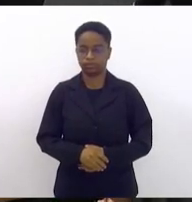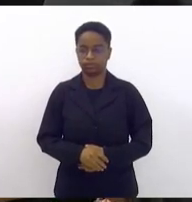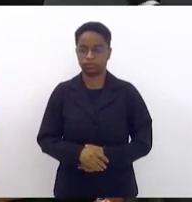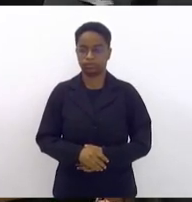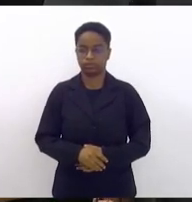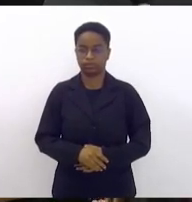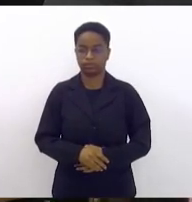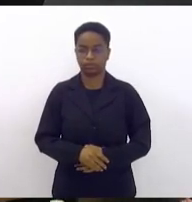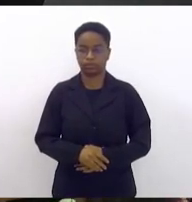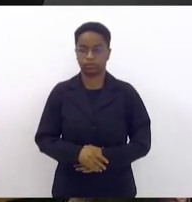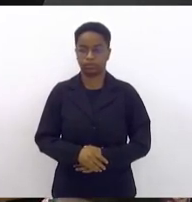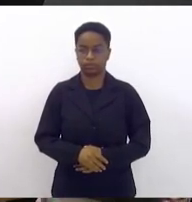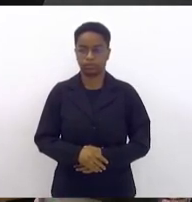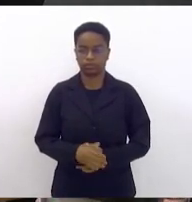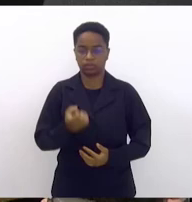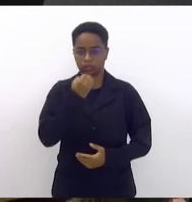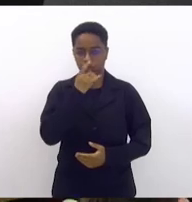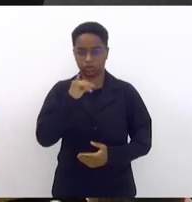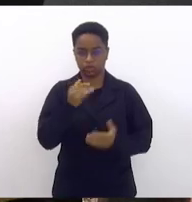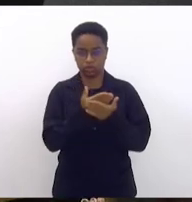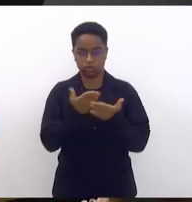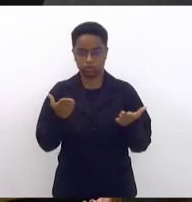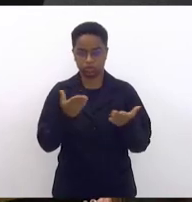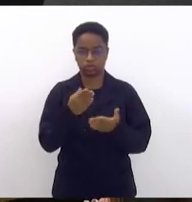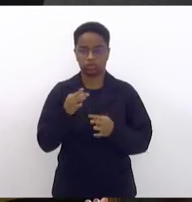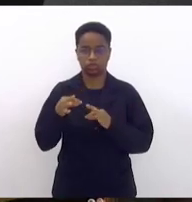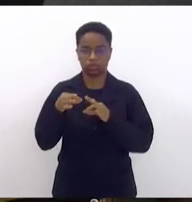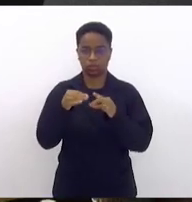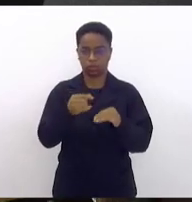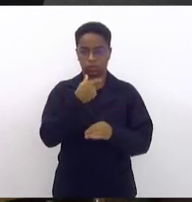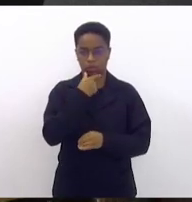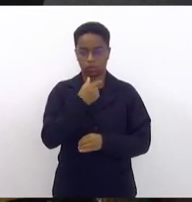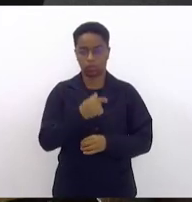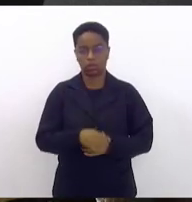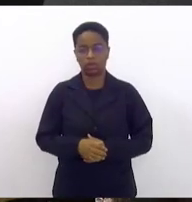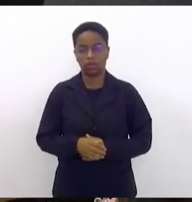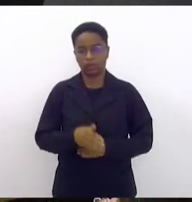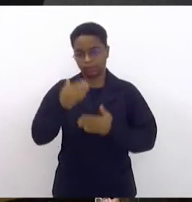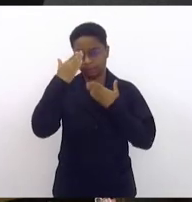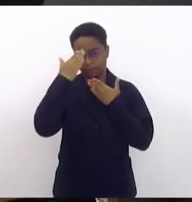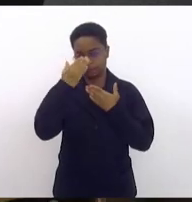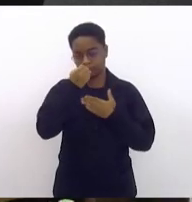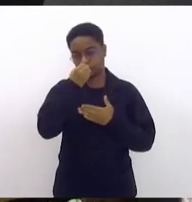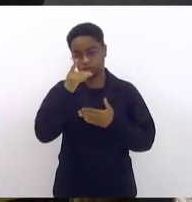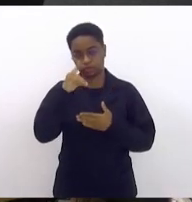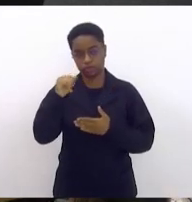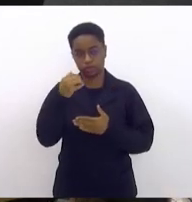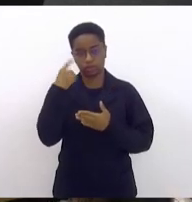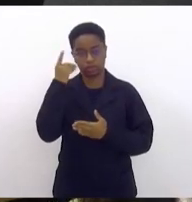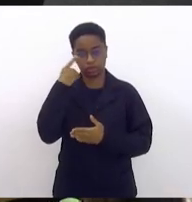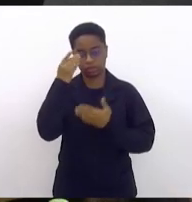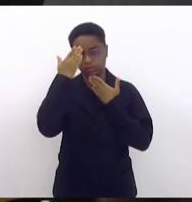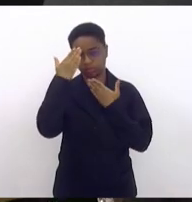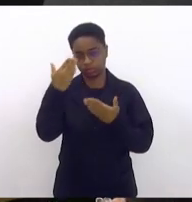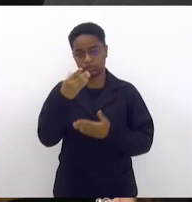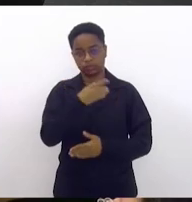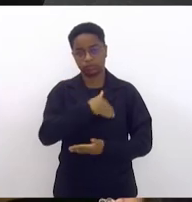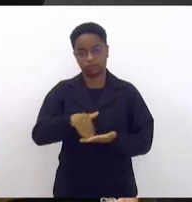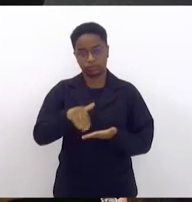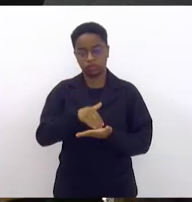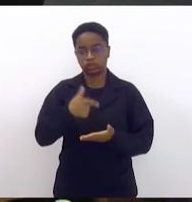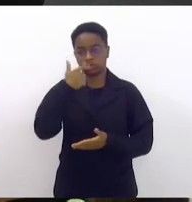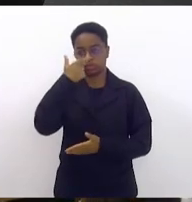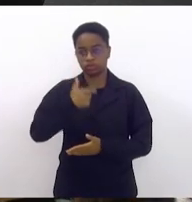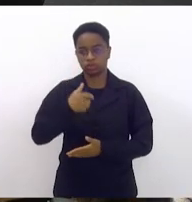lá Bom dia a todos bom dia Deputado Bom dia secretários Meu nome é Mel Oliveira Presidente Estadual da União